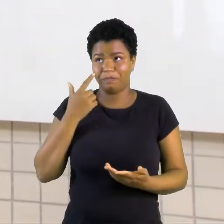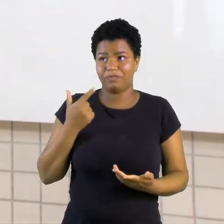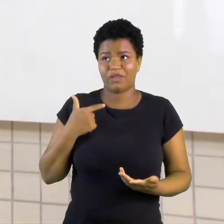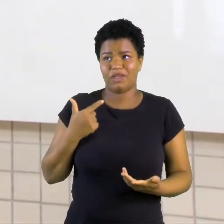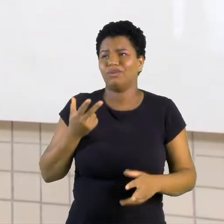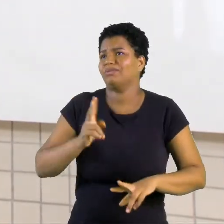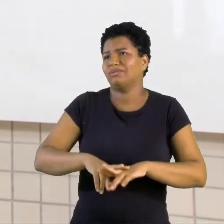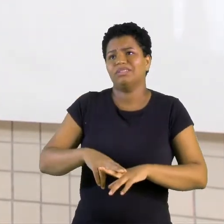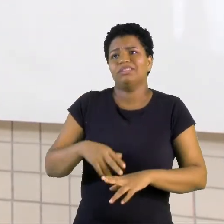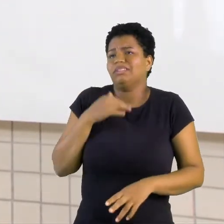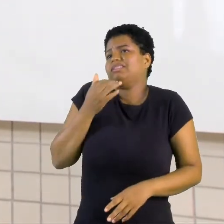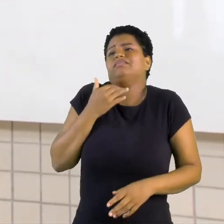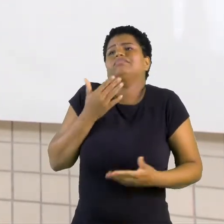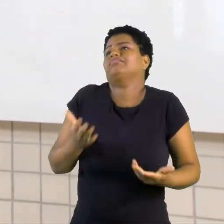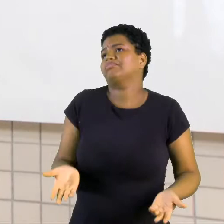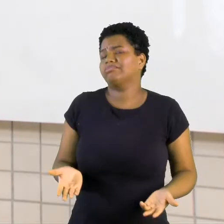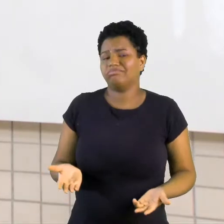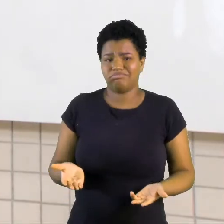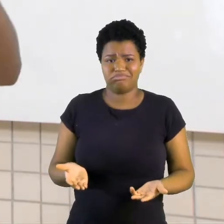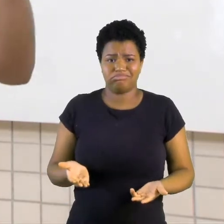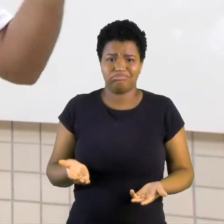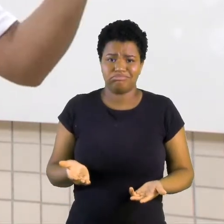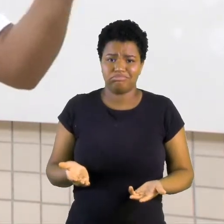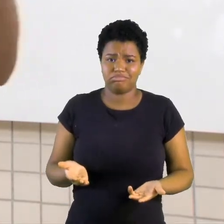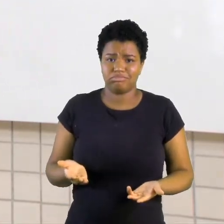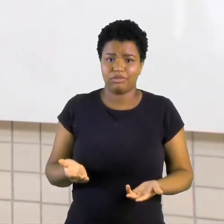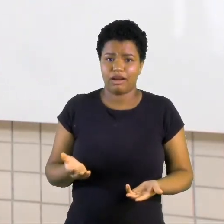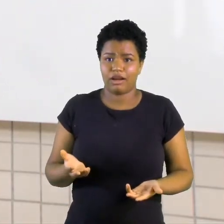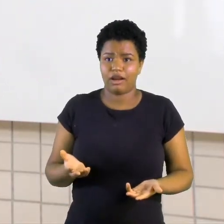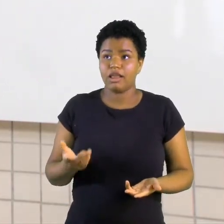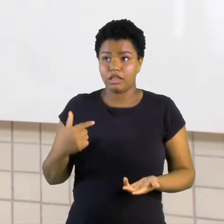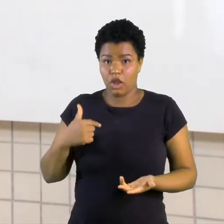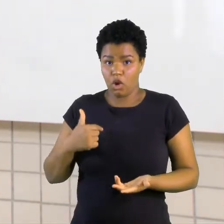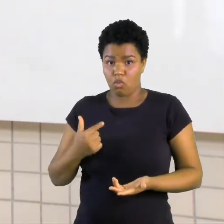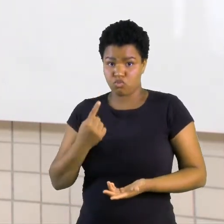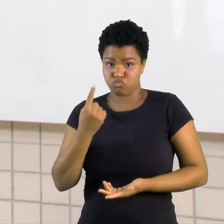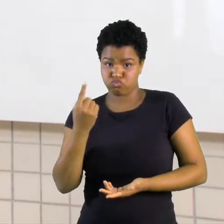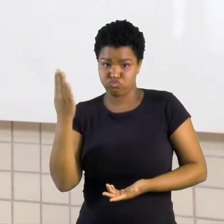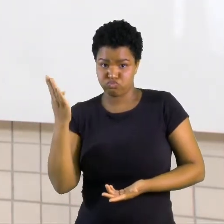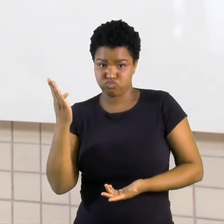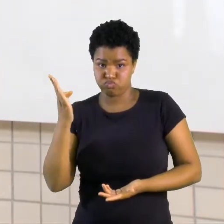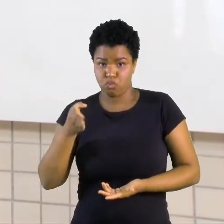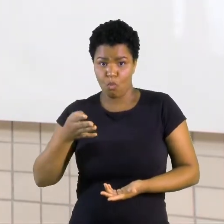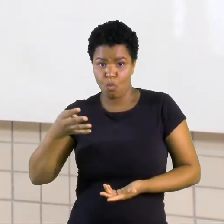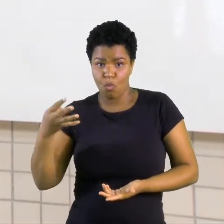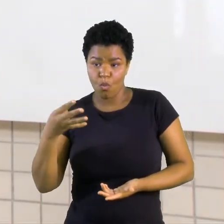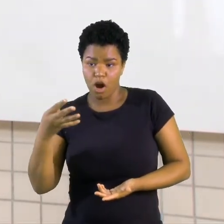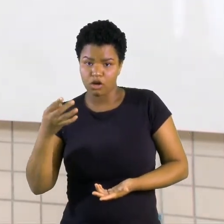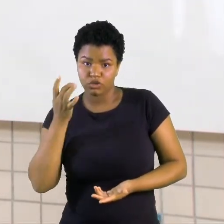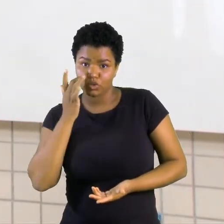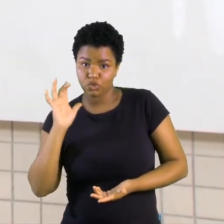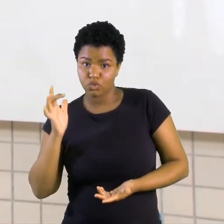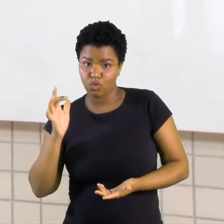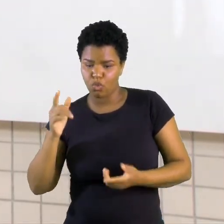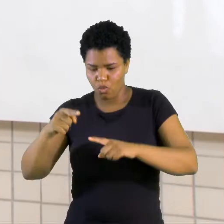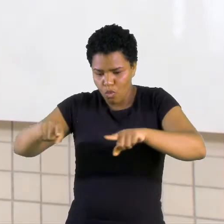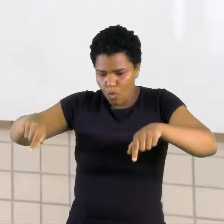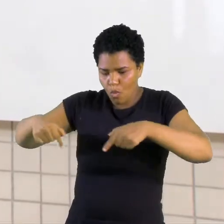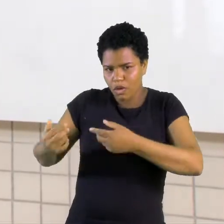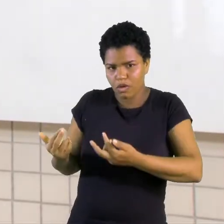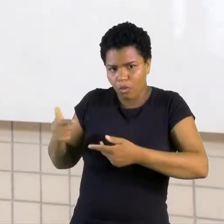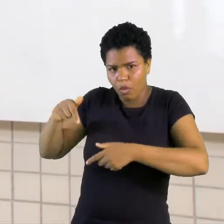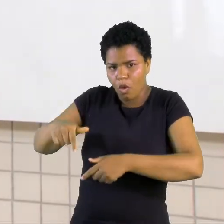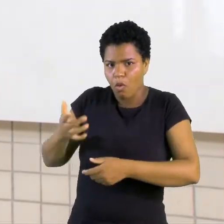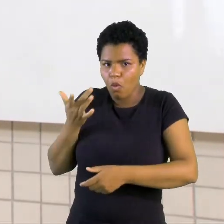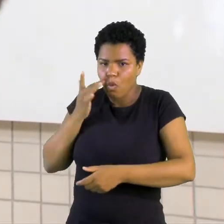ficar preso, certo? Eu vou dar um quarto desse, cheio de ouro, se vocês me libertarem.